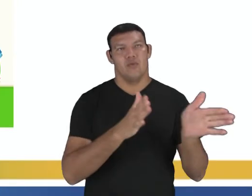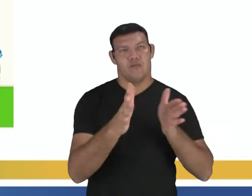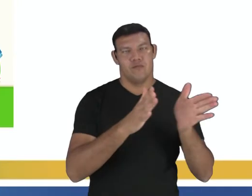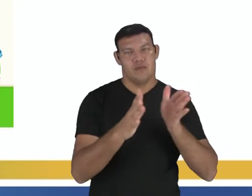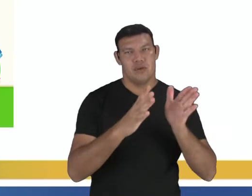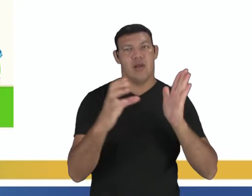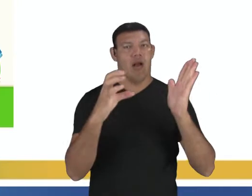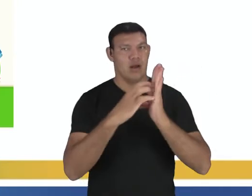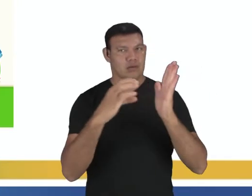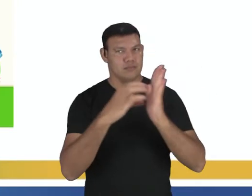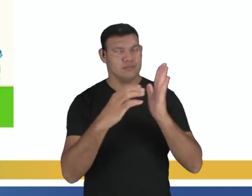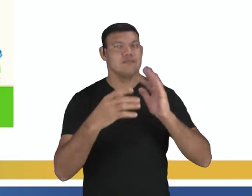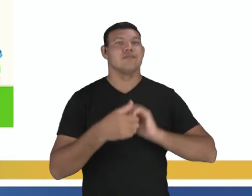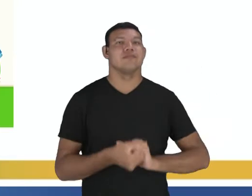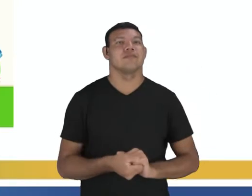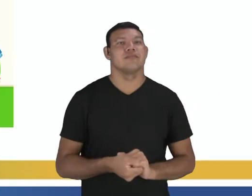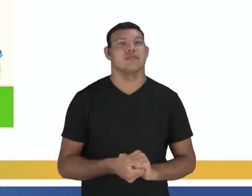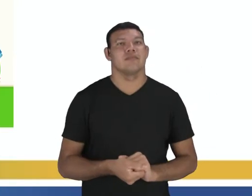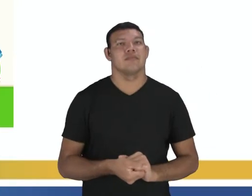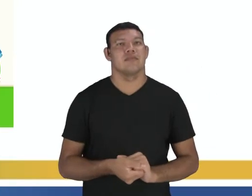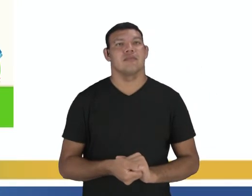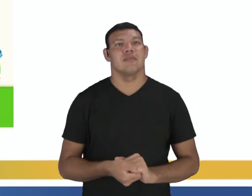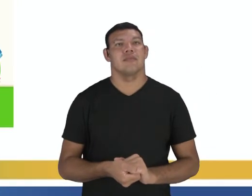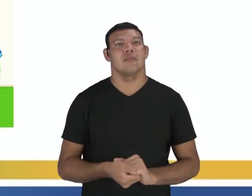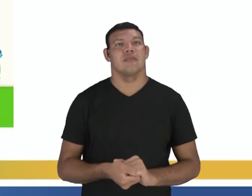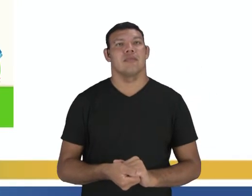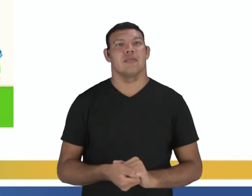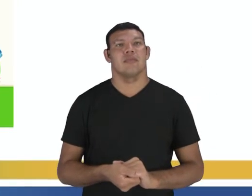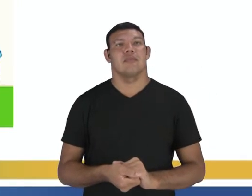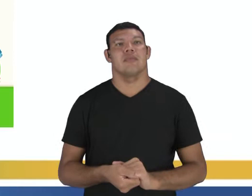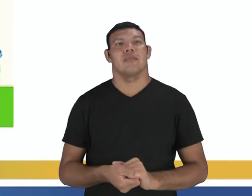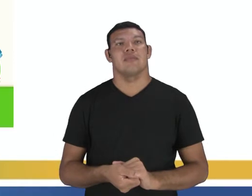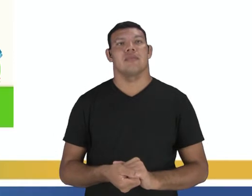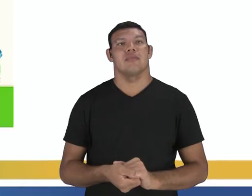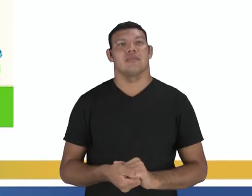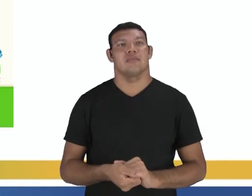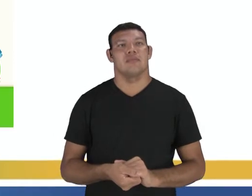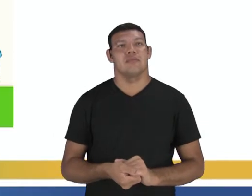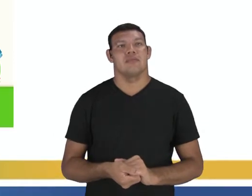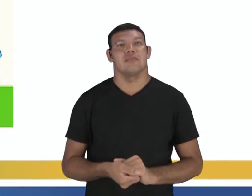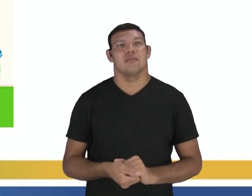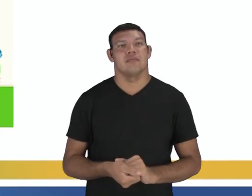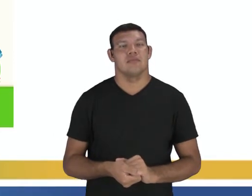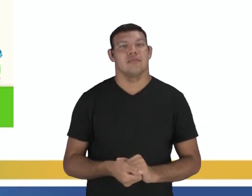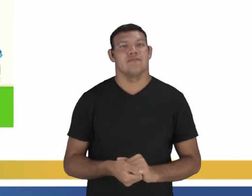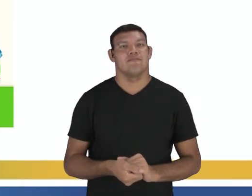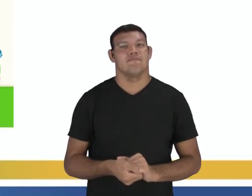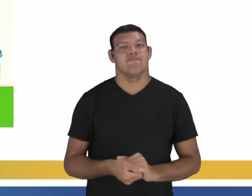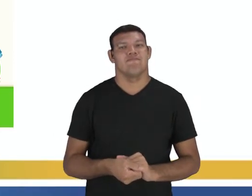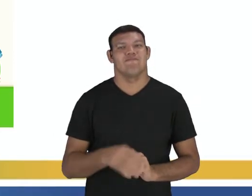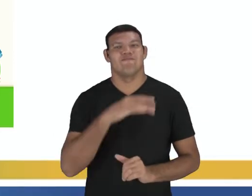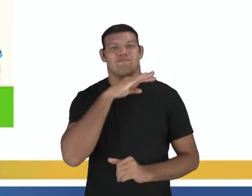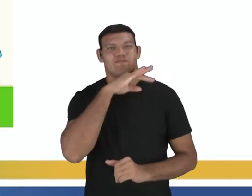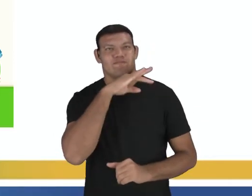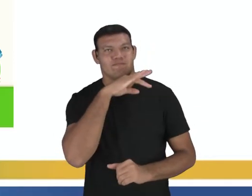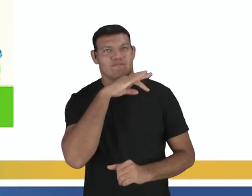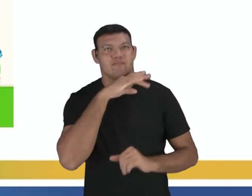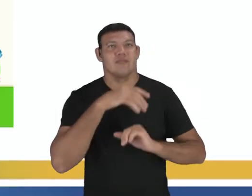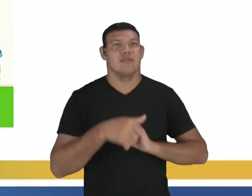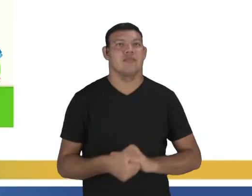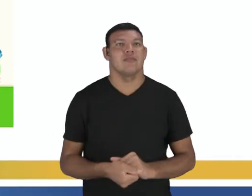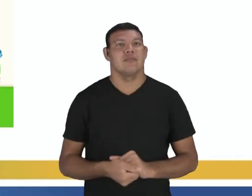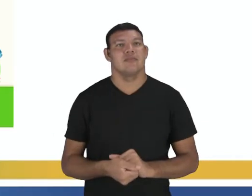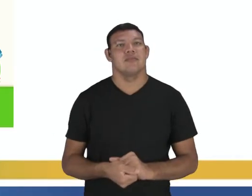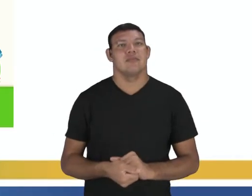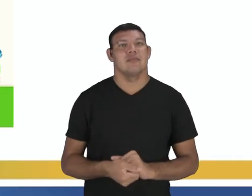fases da AIDS, né, que é essa fase mais terminal do HIV, onde a pessoa já está bastante debilitada, tá